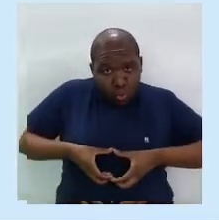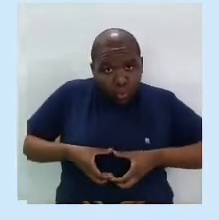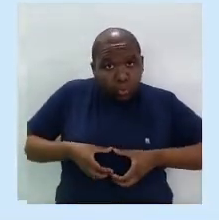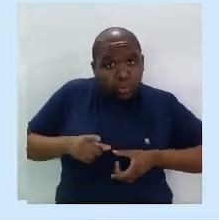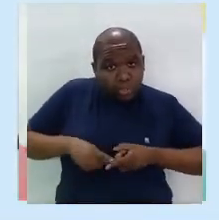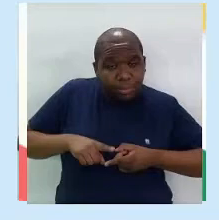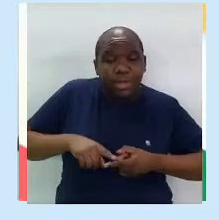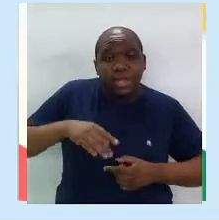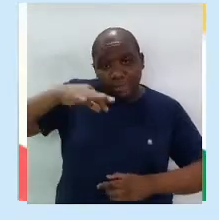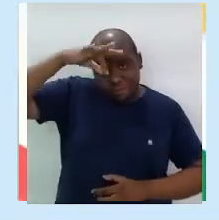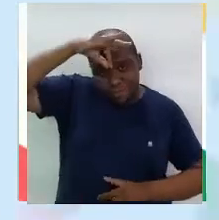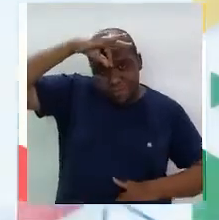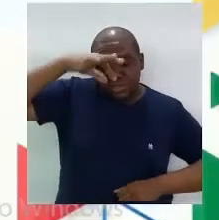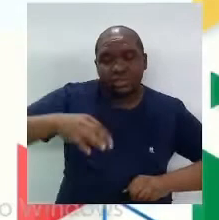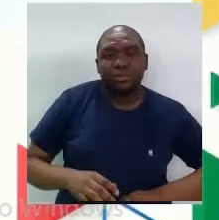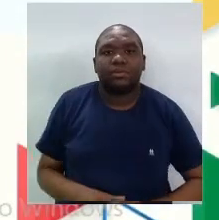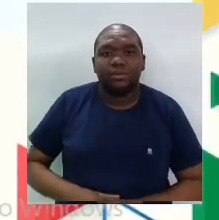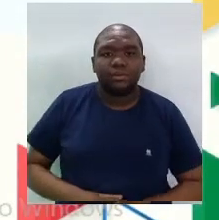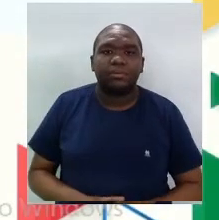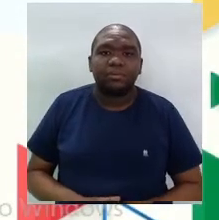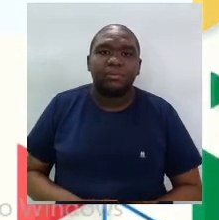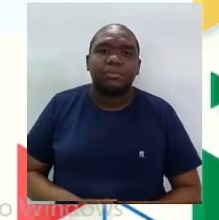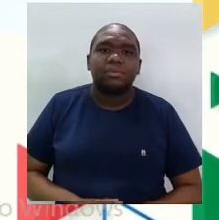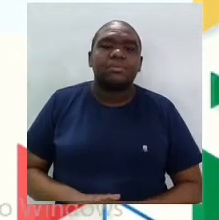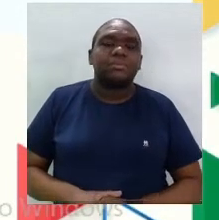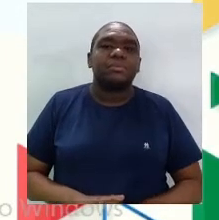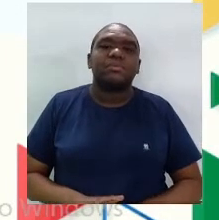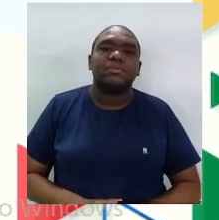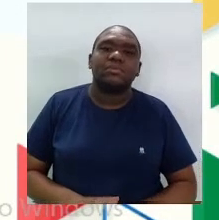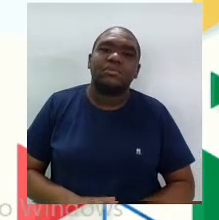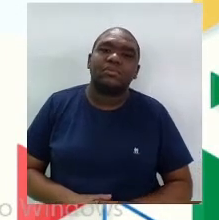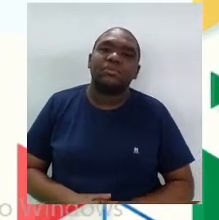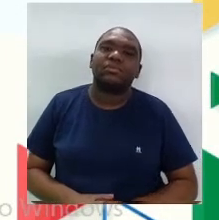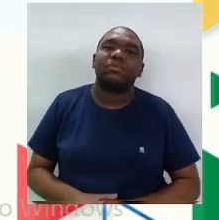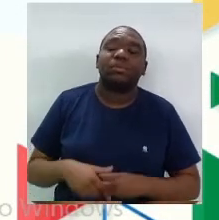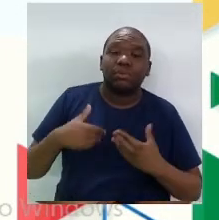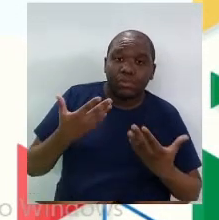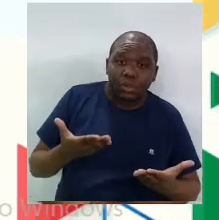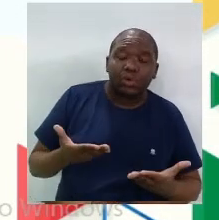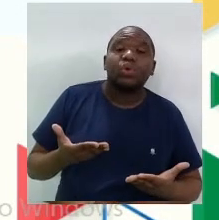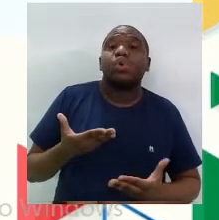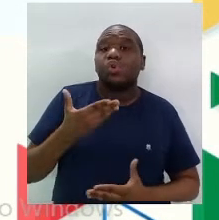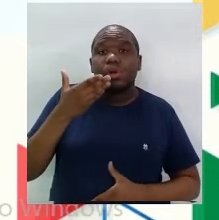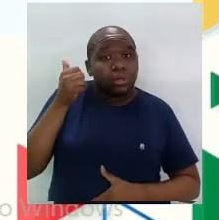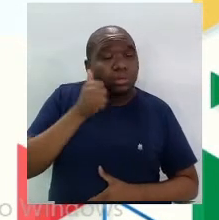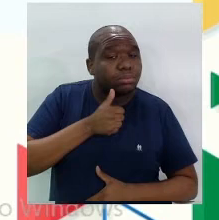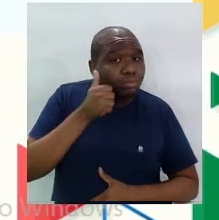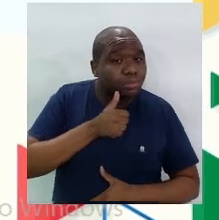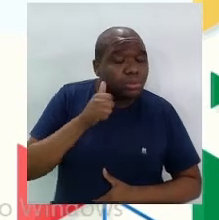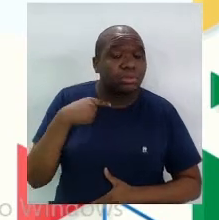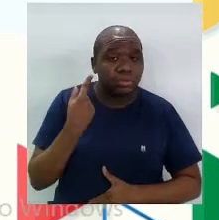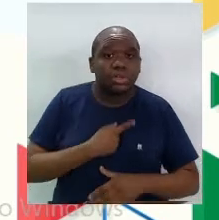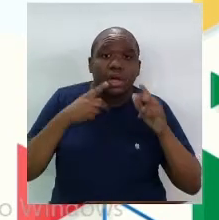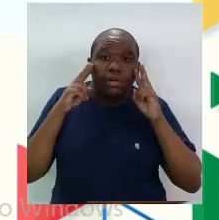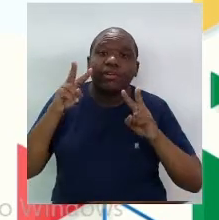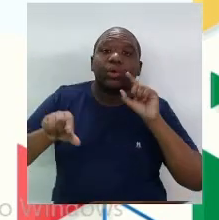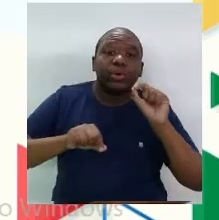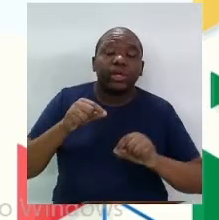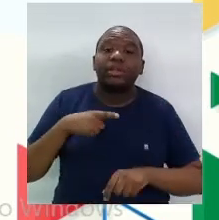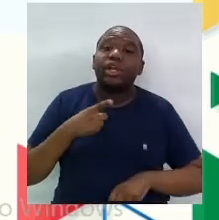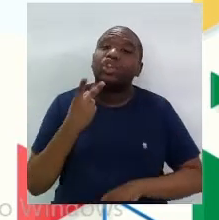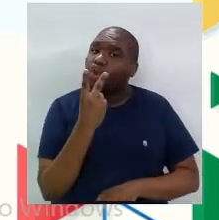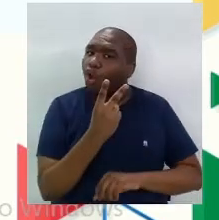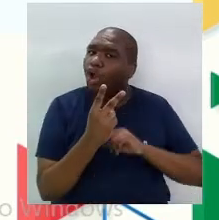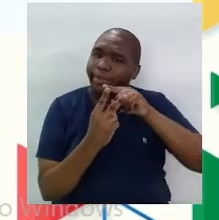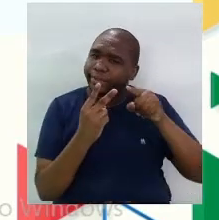o útero e a vagina. Bora agora falar sobre os ovários, No corpo feminino, observa-se a presença